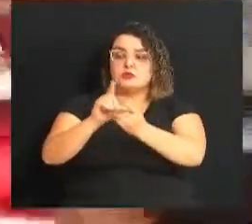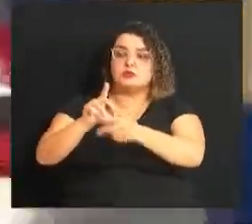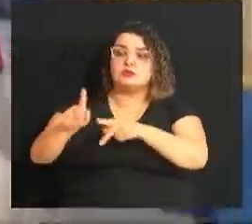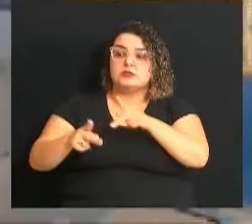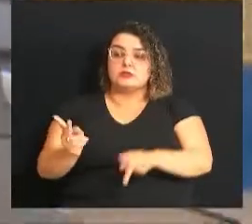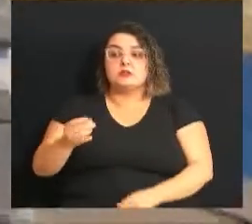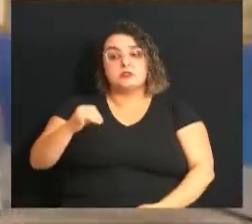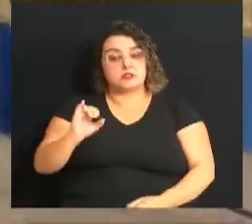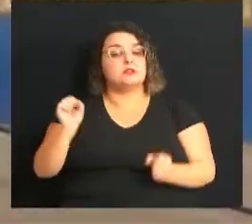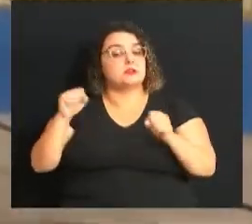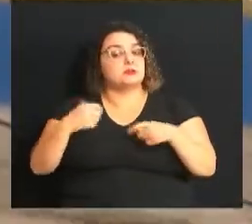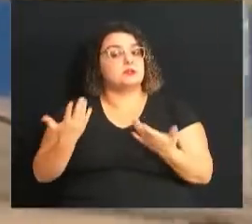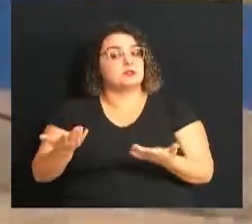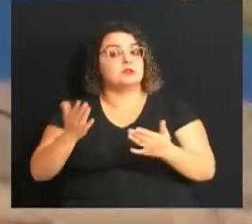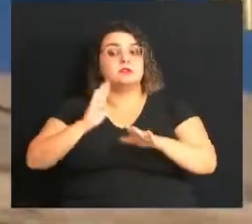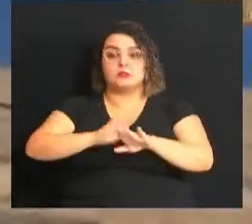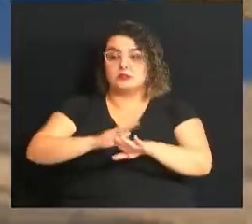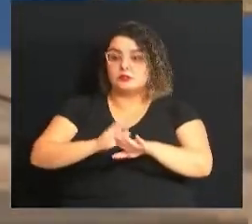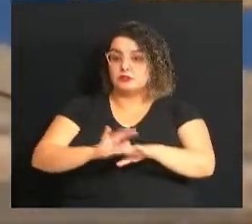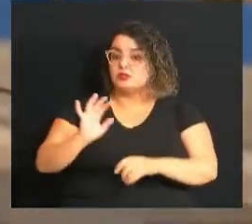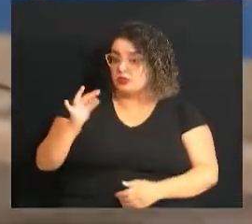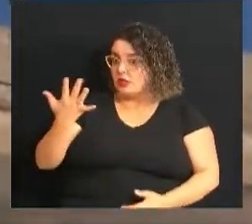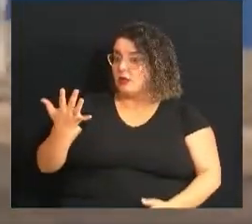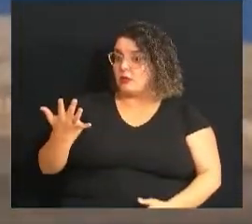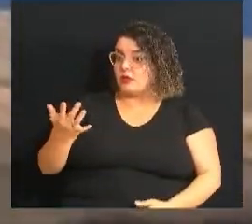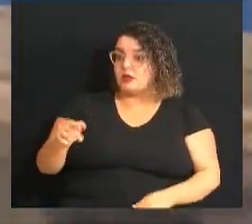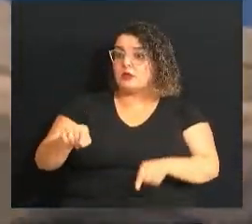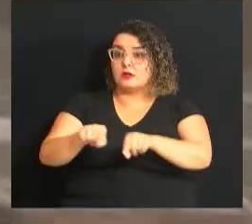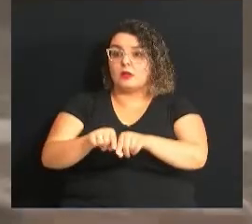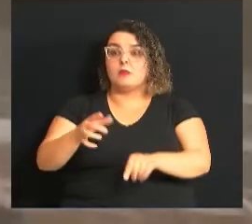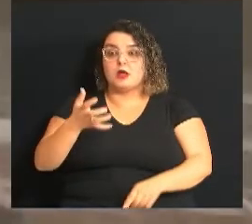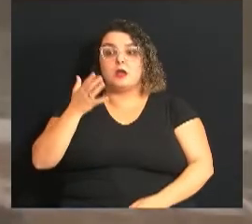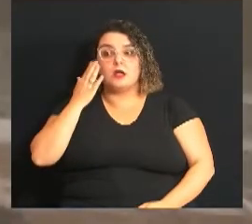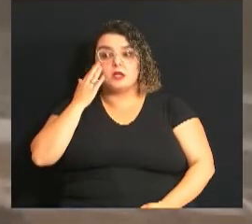alguma providência já foi tomada. Também quer saber